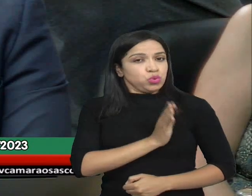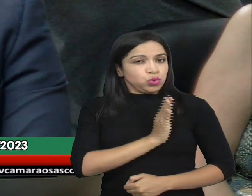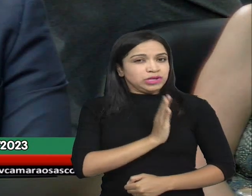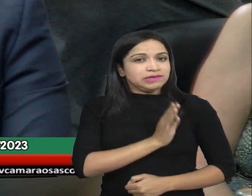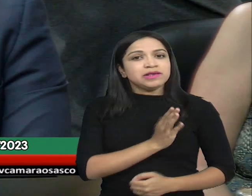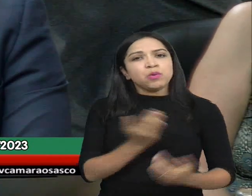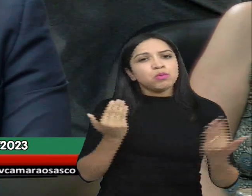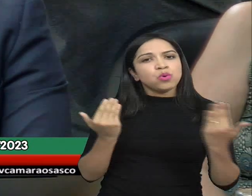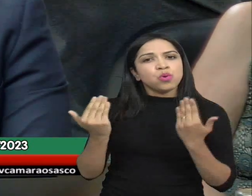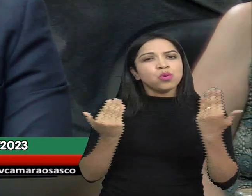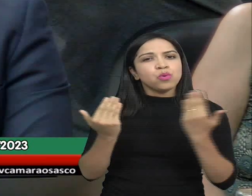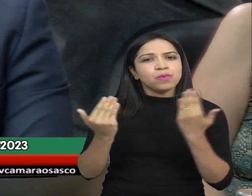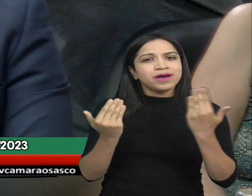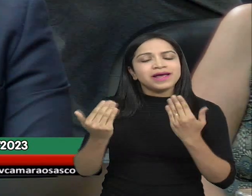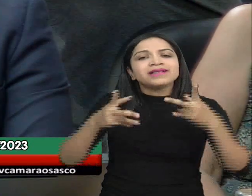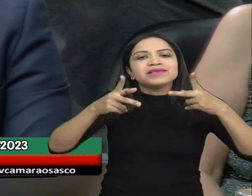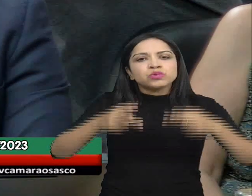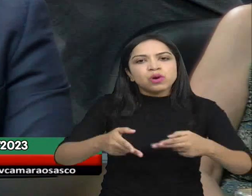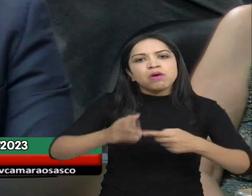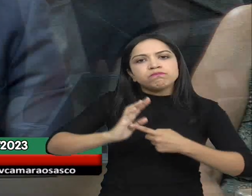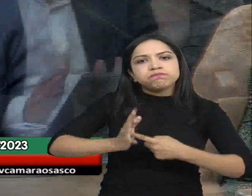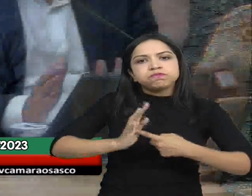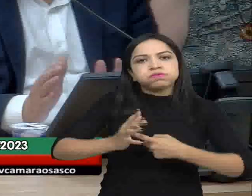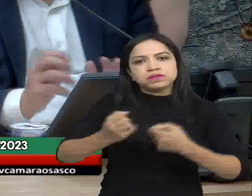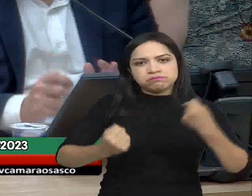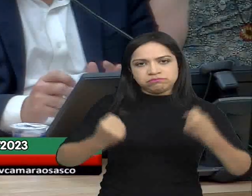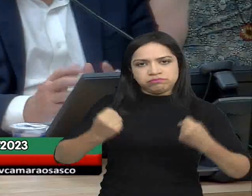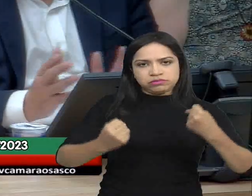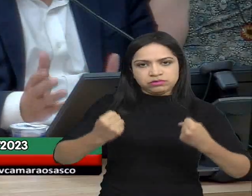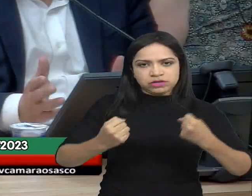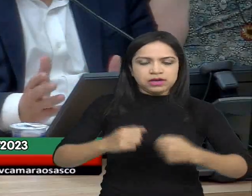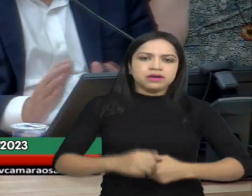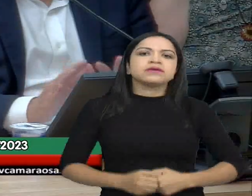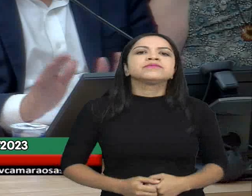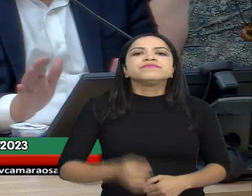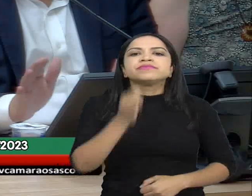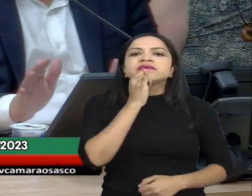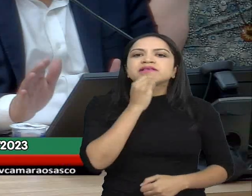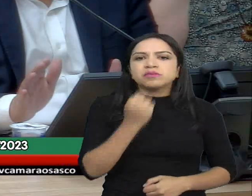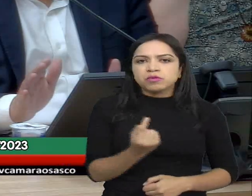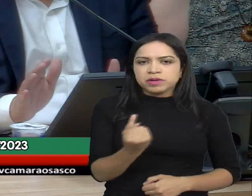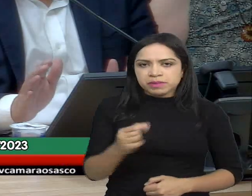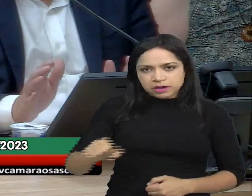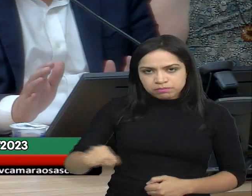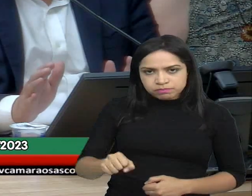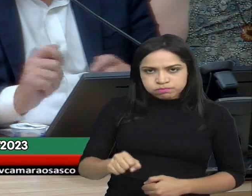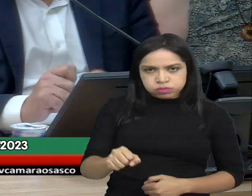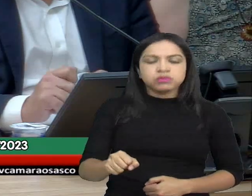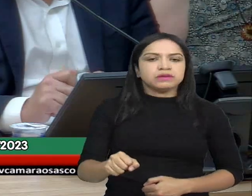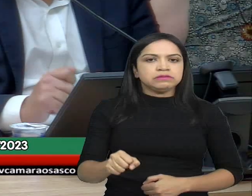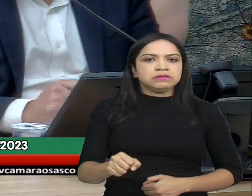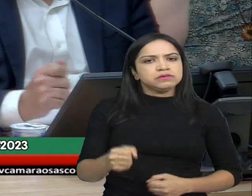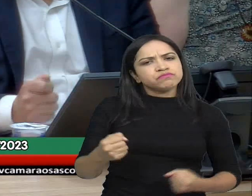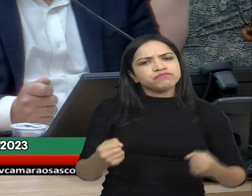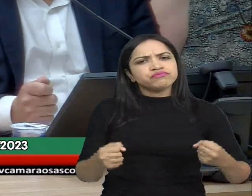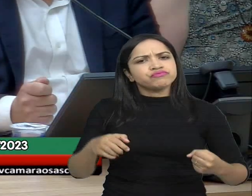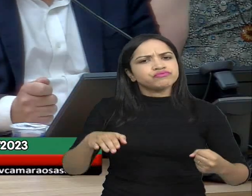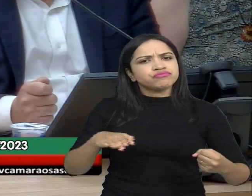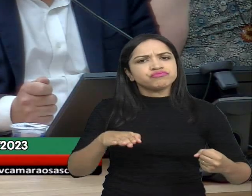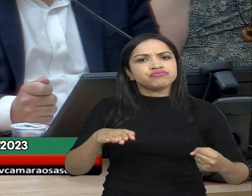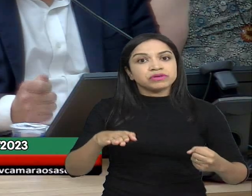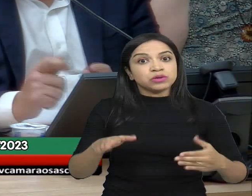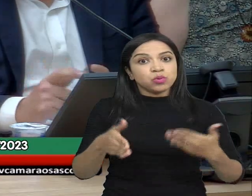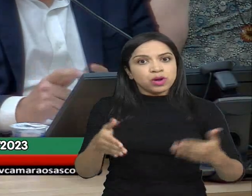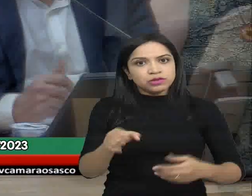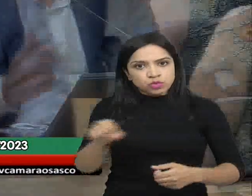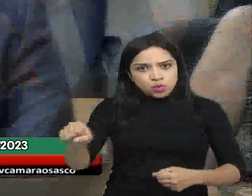Ele, na marcha lenta, ele vai bem, dá partida, ele pega, fica tudo bem. A partir da hora que você dá carga para